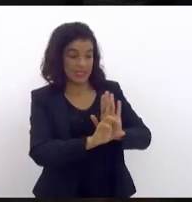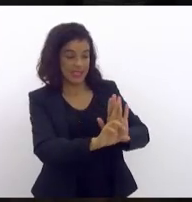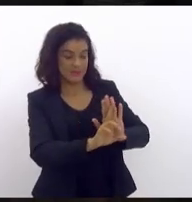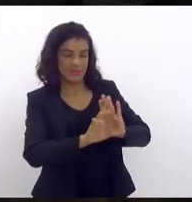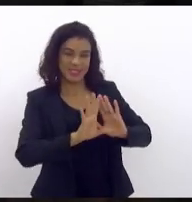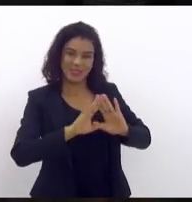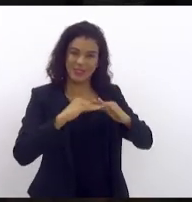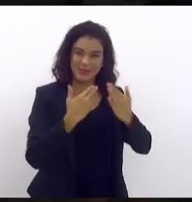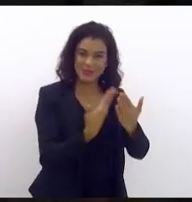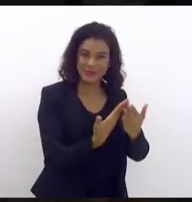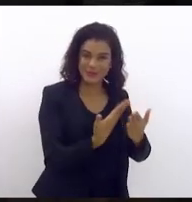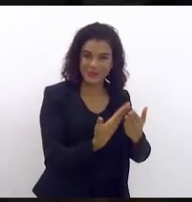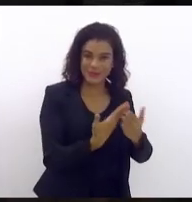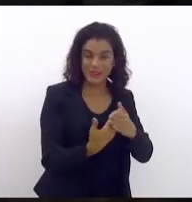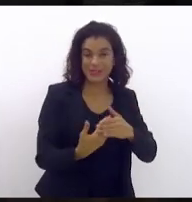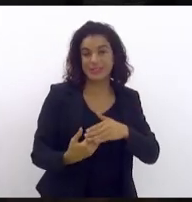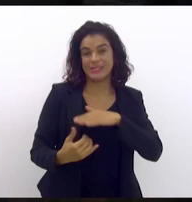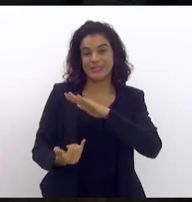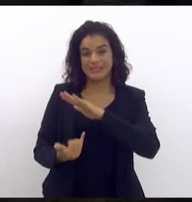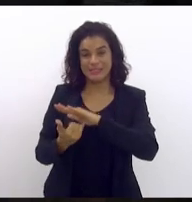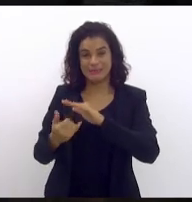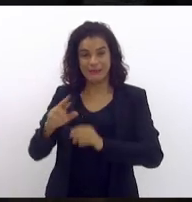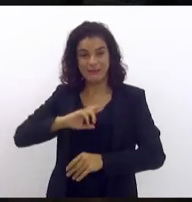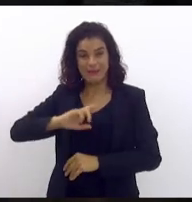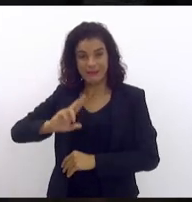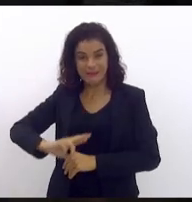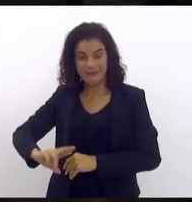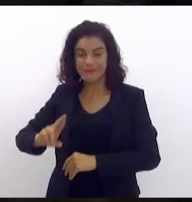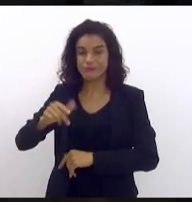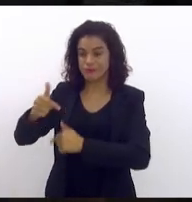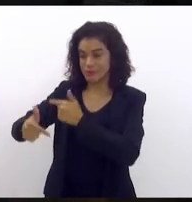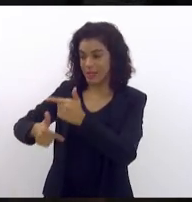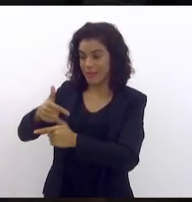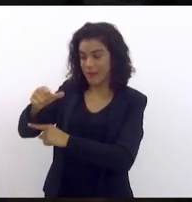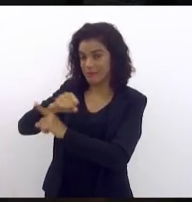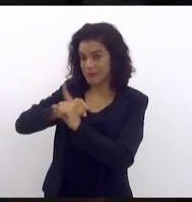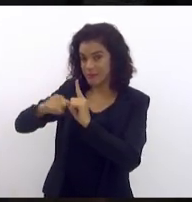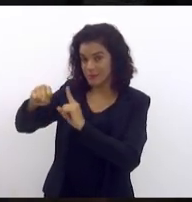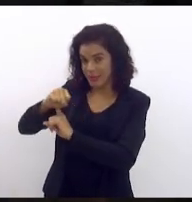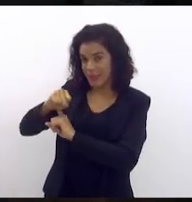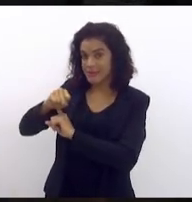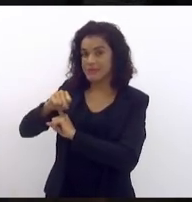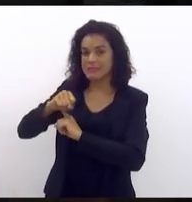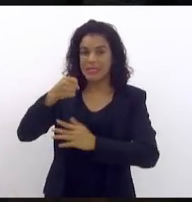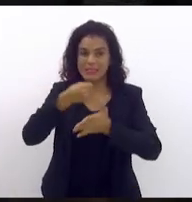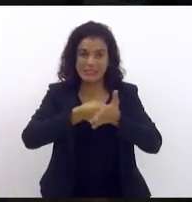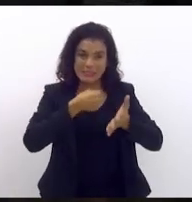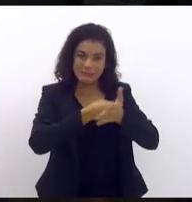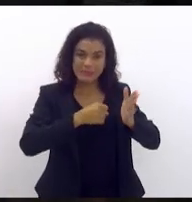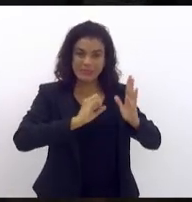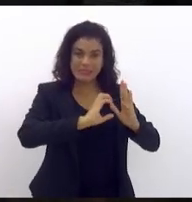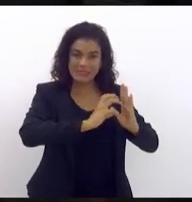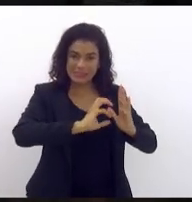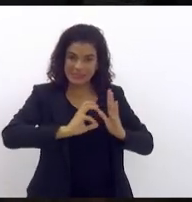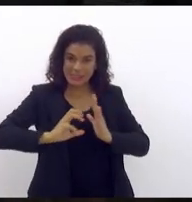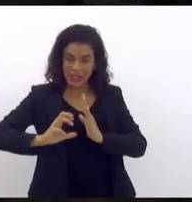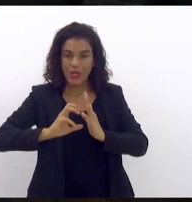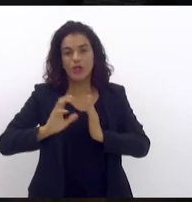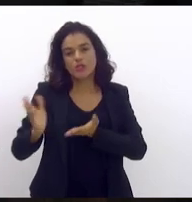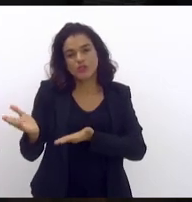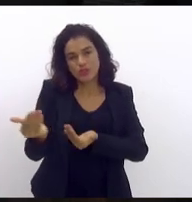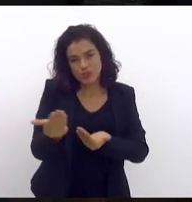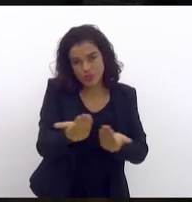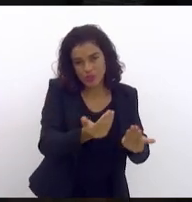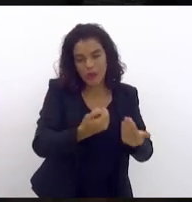estudantis das entidades religiosas dos trabalhos sociais das militâncias partidárias os jovens